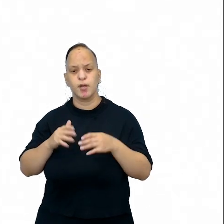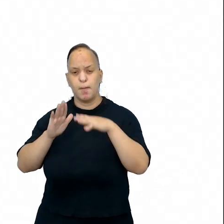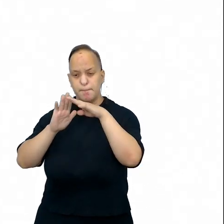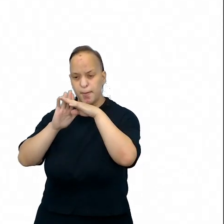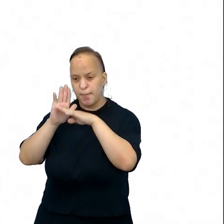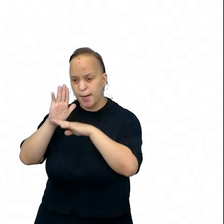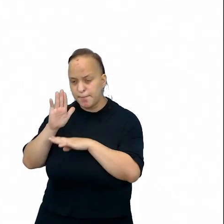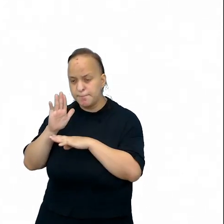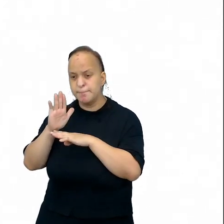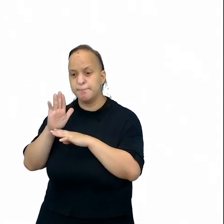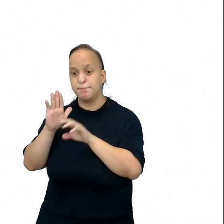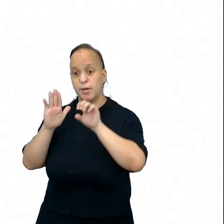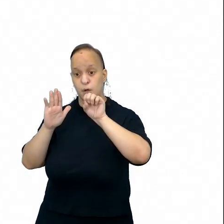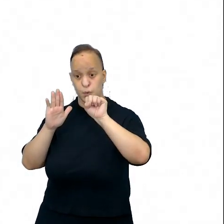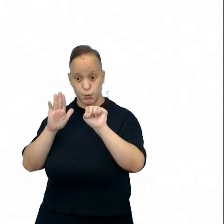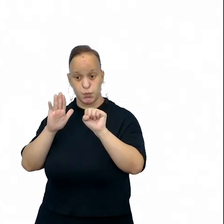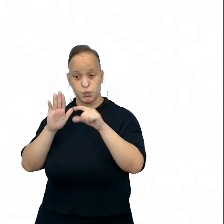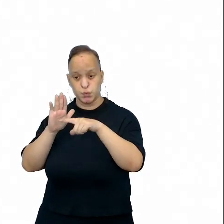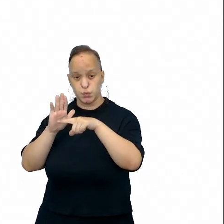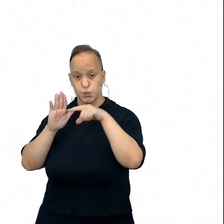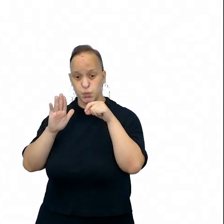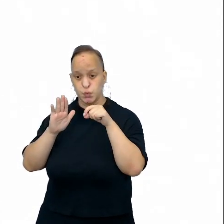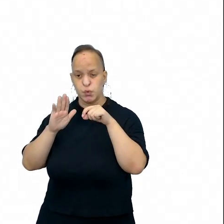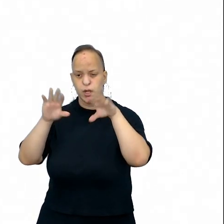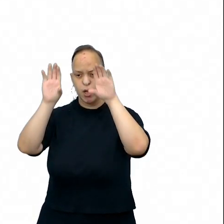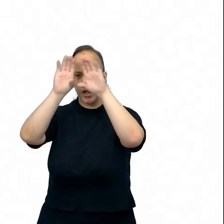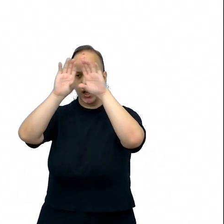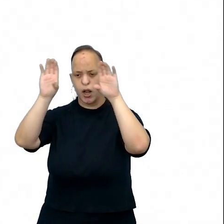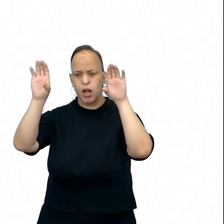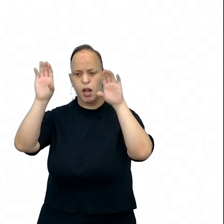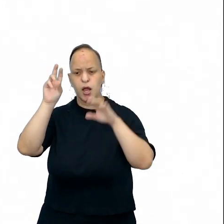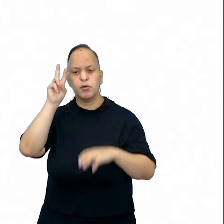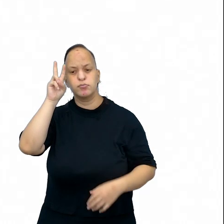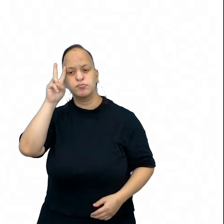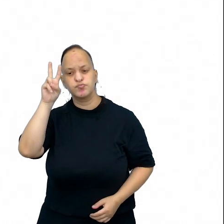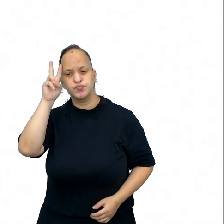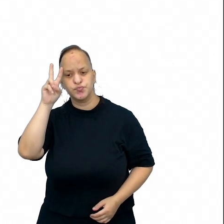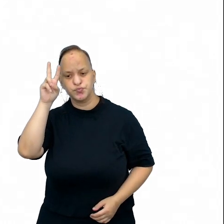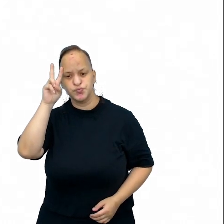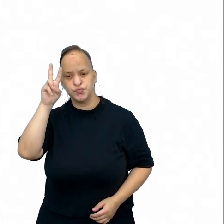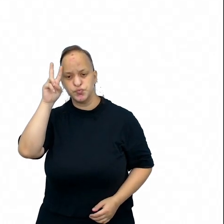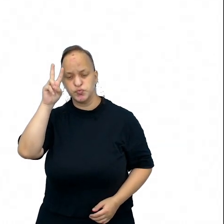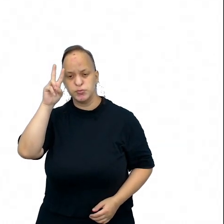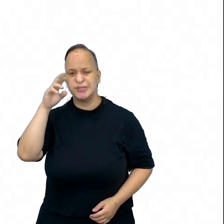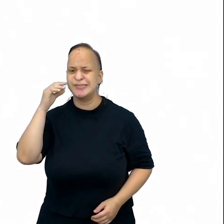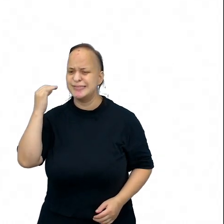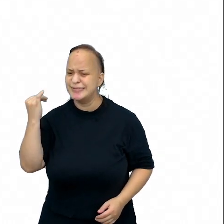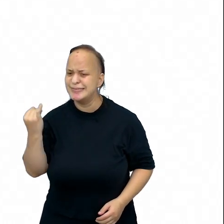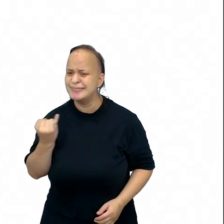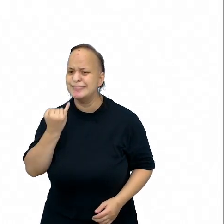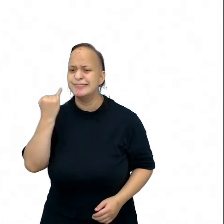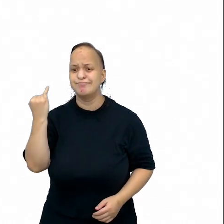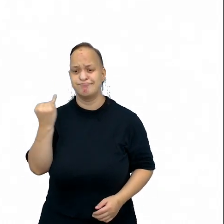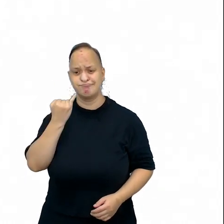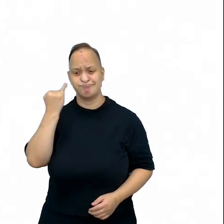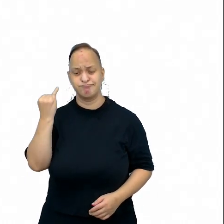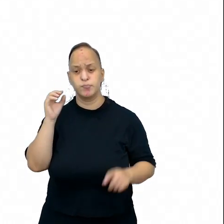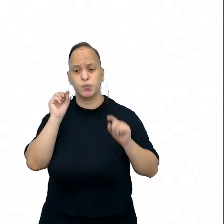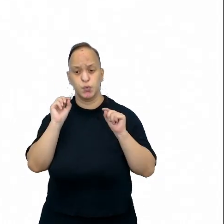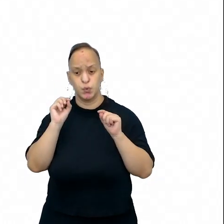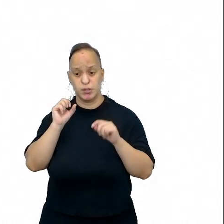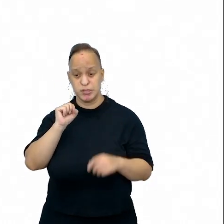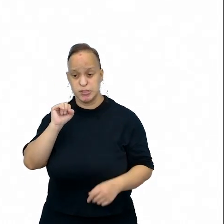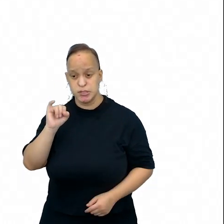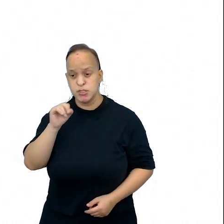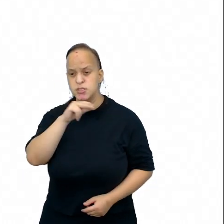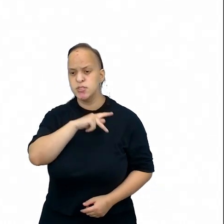aulas, né? E aqui foi escolhida a História do Céu. Essas proposições são importantes também se o professor tiver no seu diário